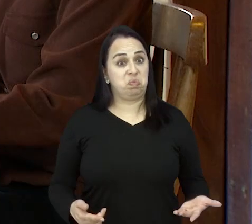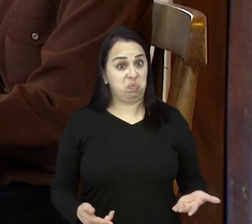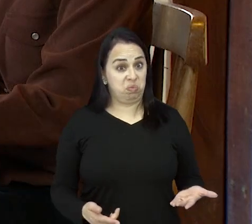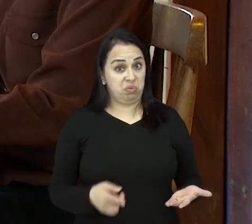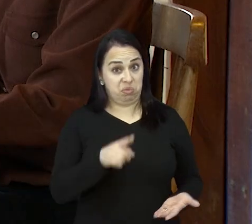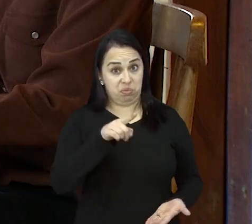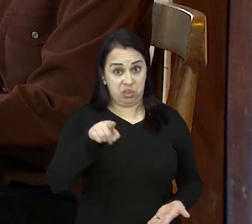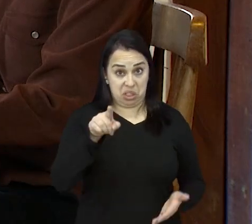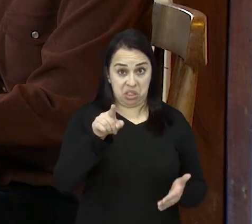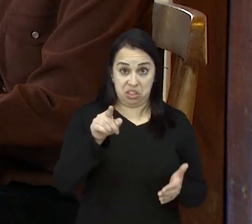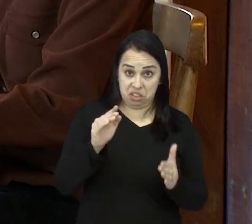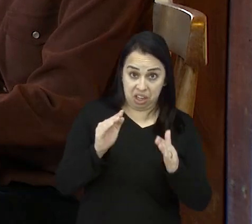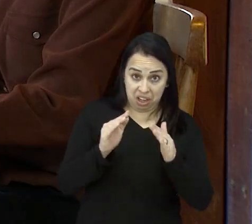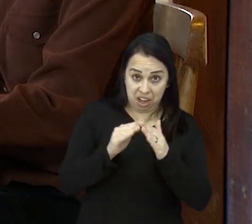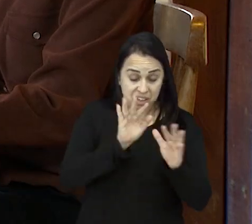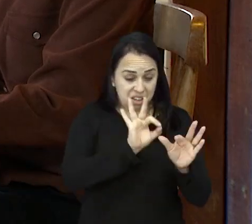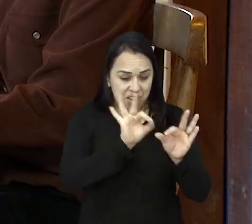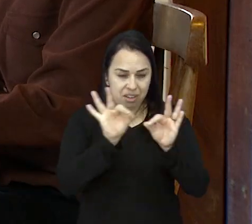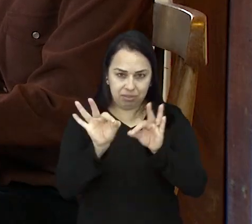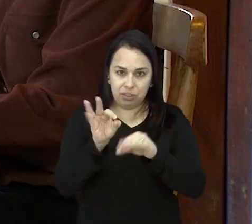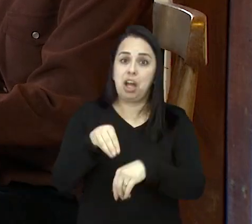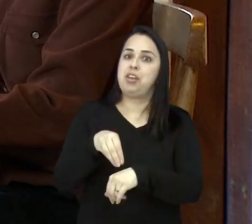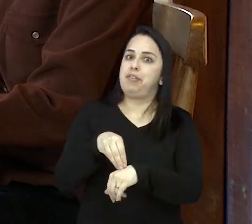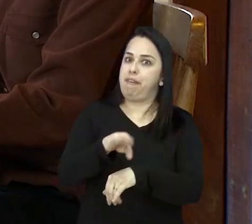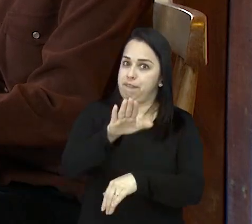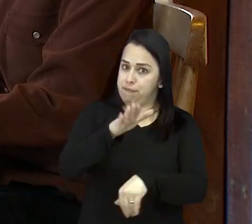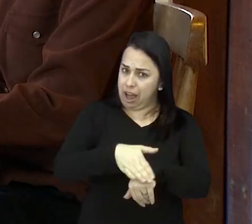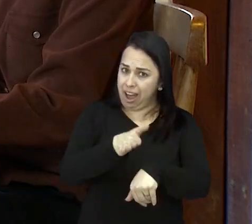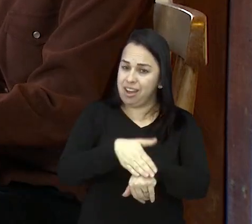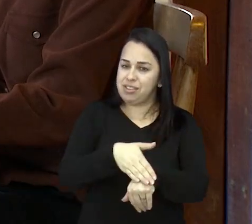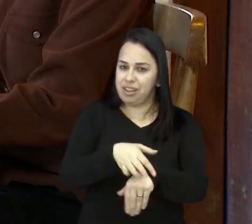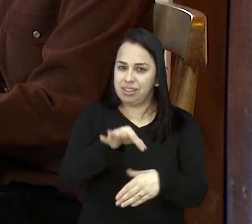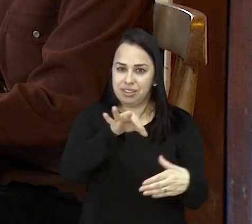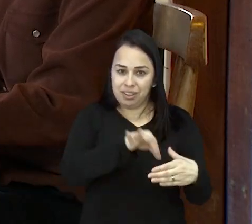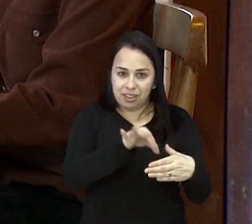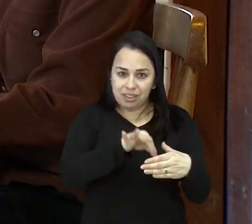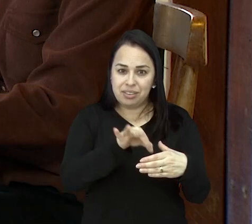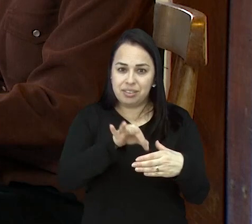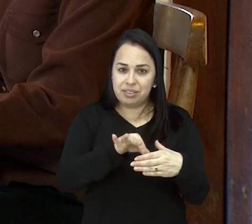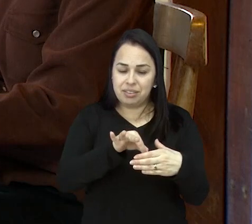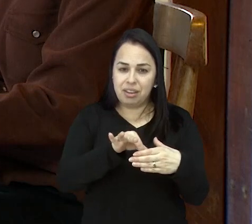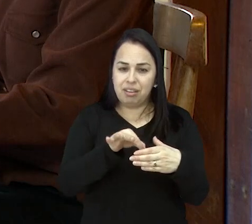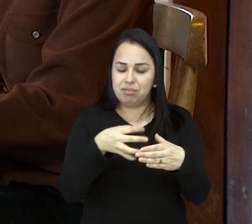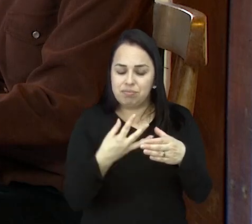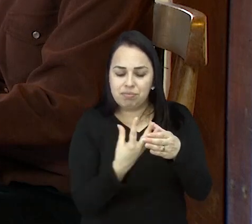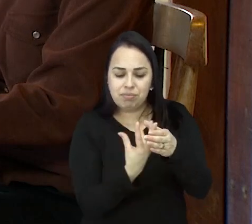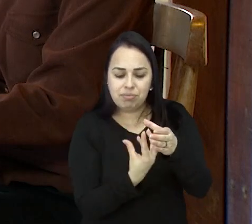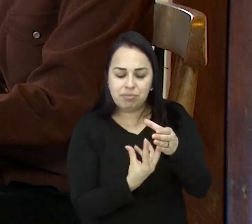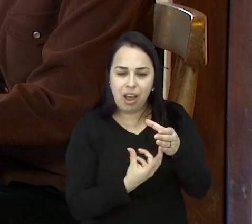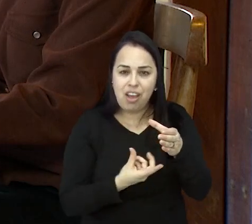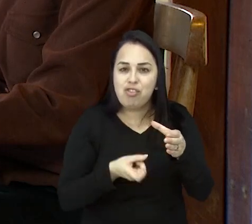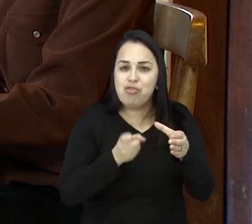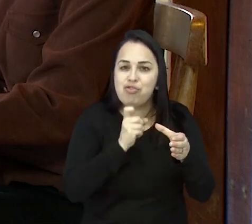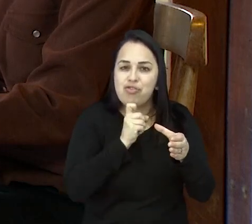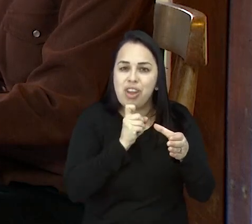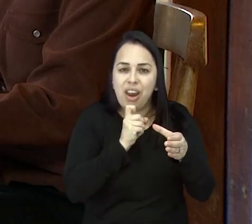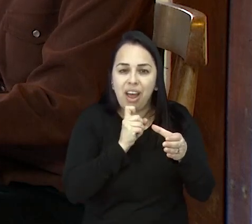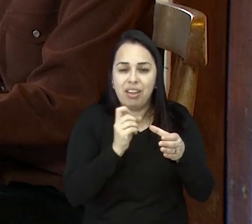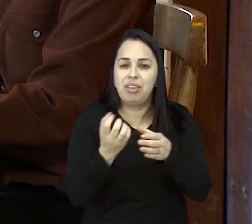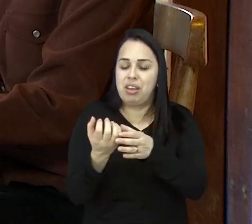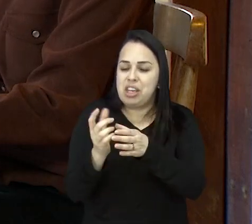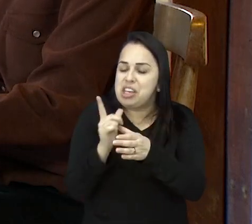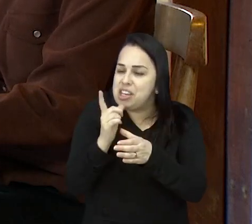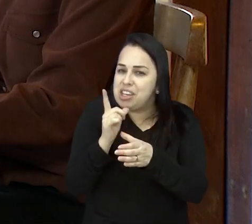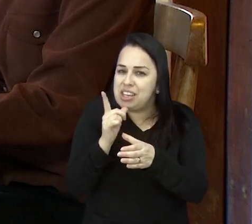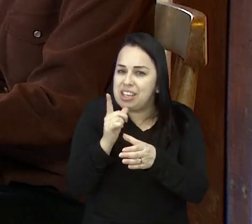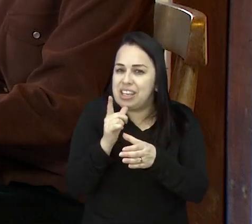E olha, você que está em casa, recomendo, faça um chazinho. Infusão também dá para fazer, mesmo como a gente falou no